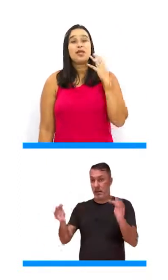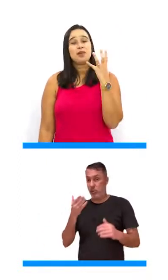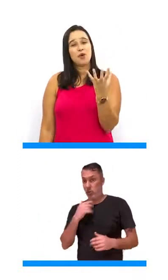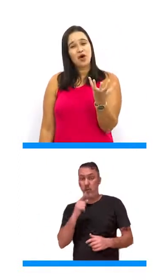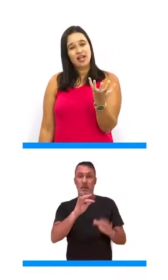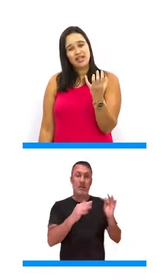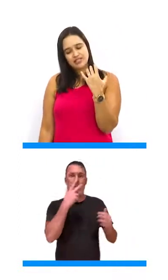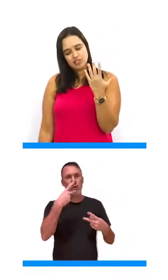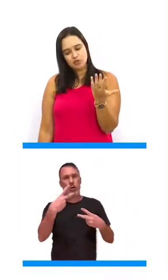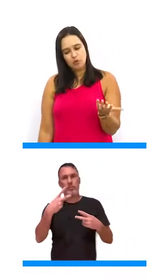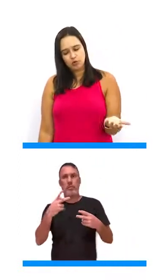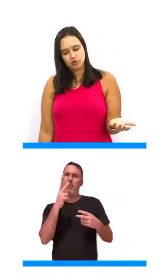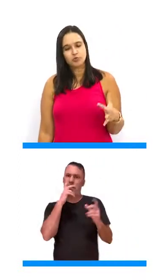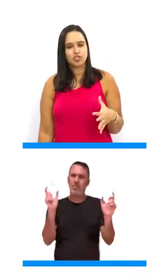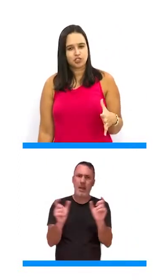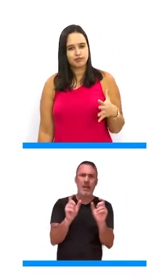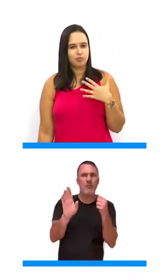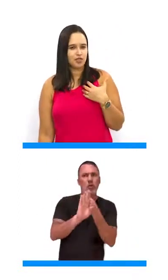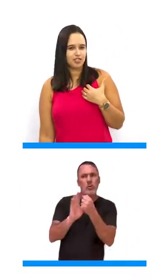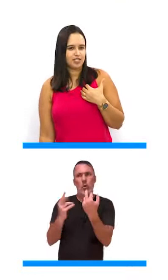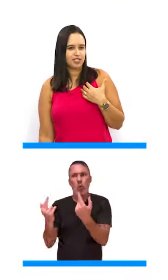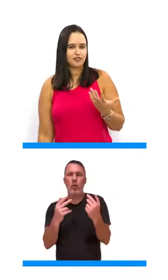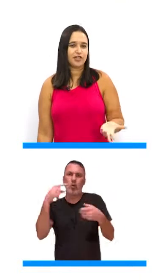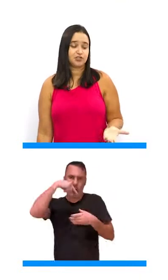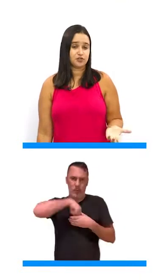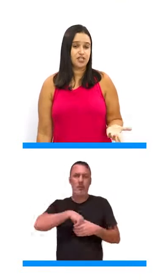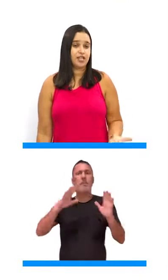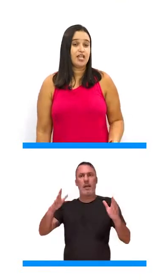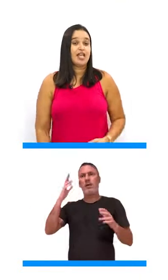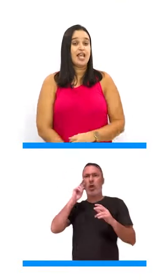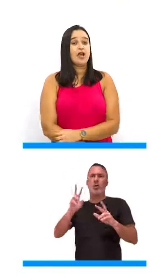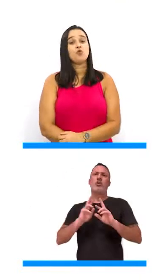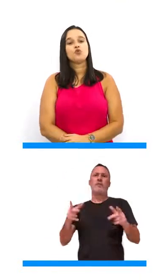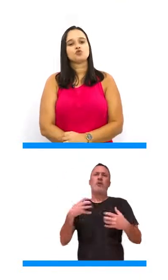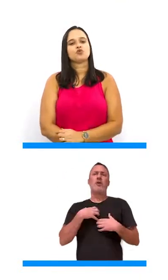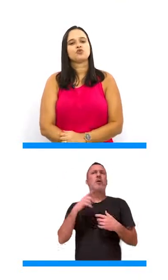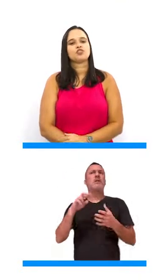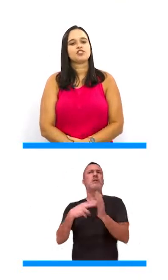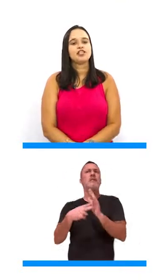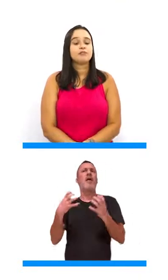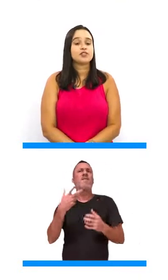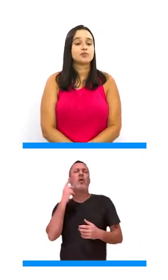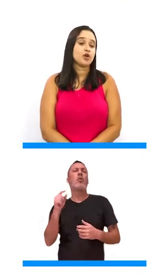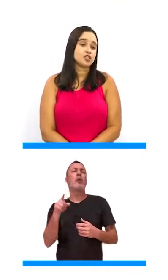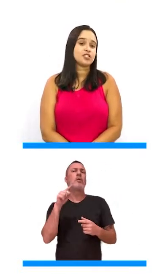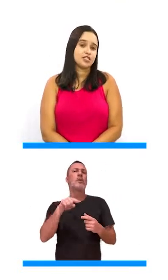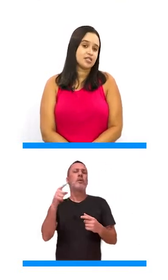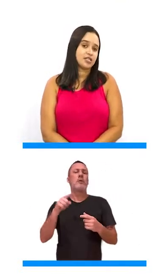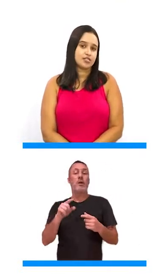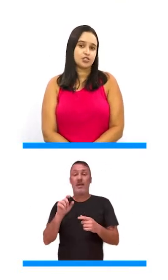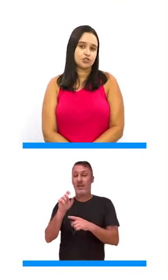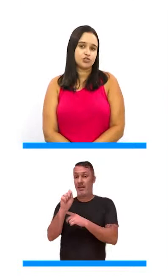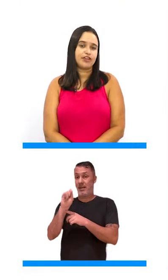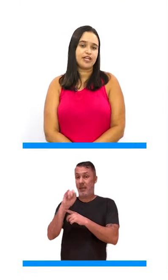homem. Embora seja um pouco subjetivo, eu posso entender diferente de você, o uso de simples pode sim